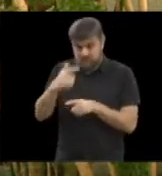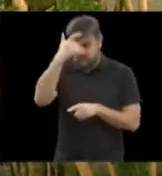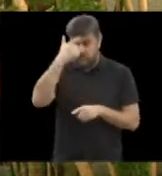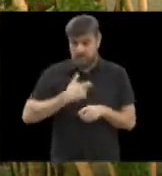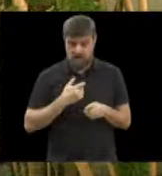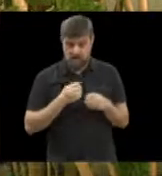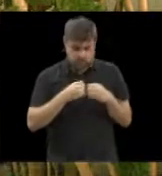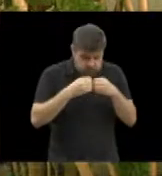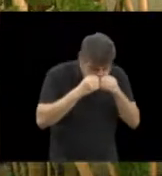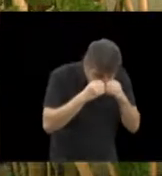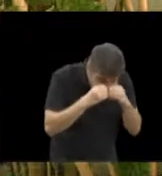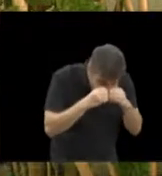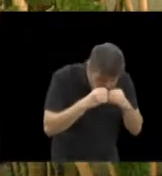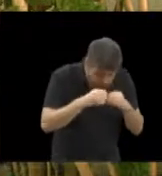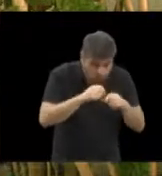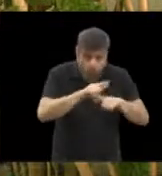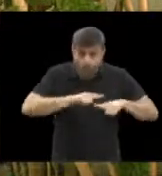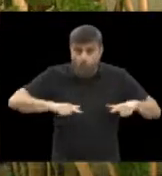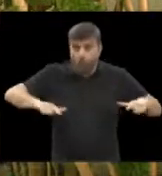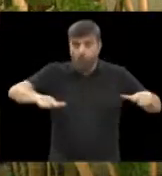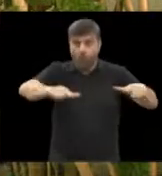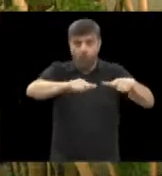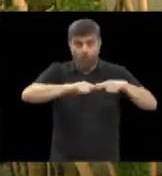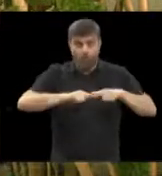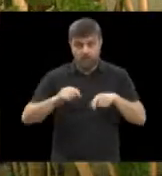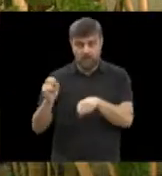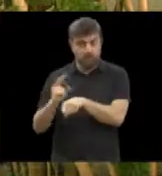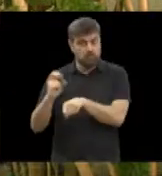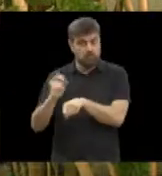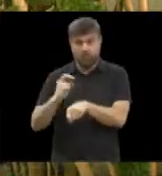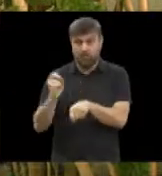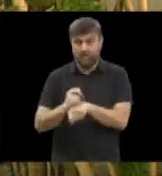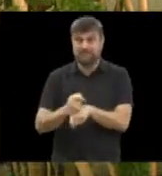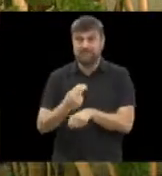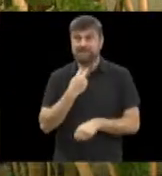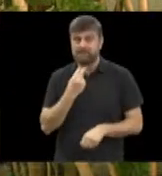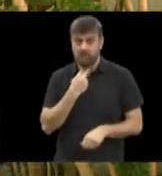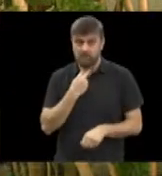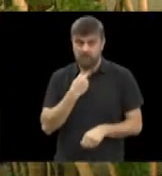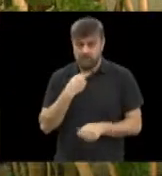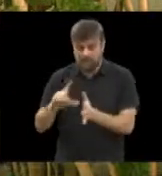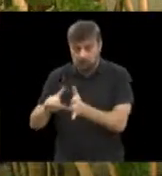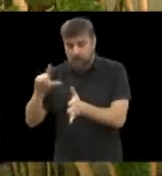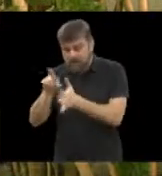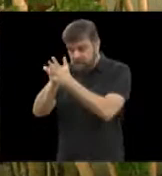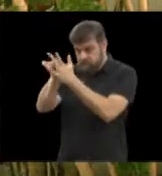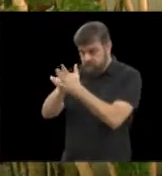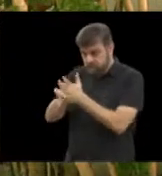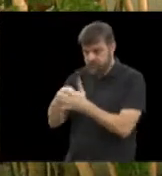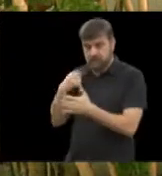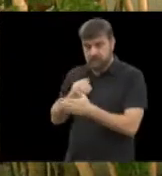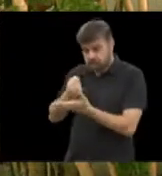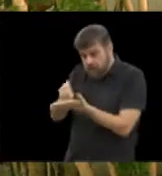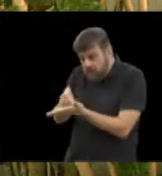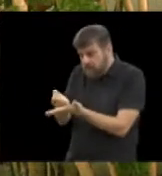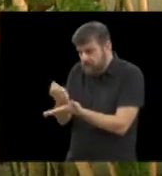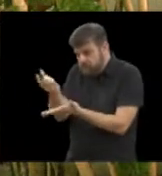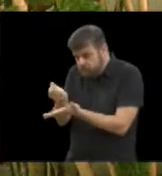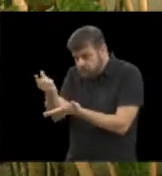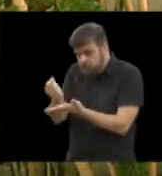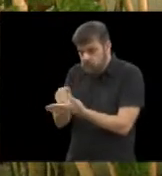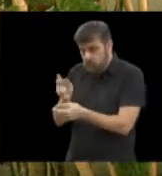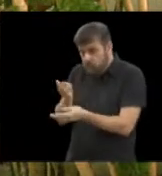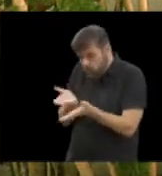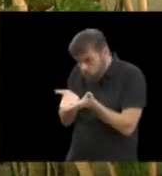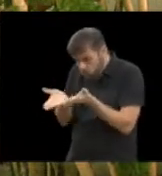não pode ter problemas de infecção. Então ele vai fazer os exames antes, se ele tiver alguma coisa a gente trata, senão a gente vai para a